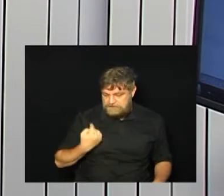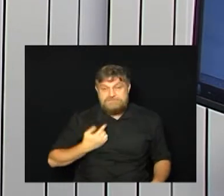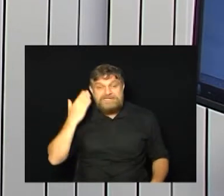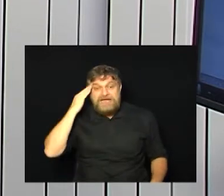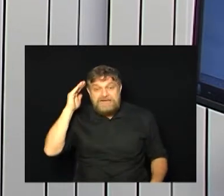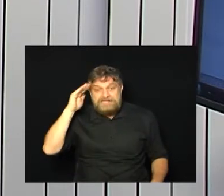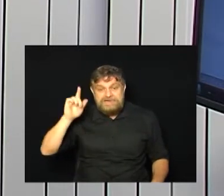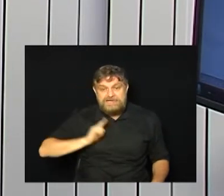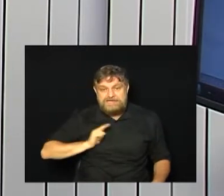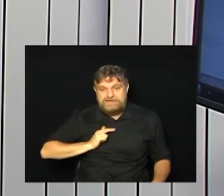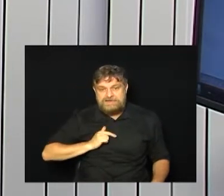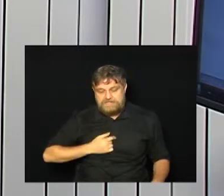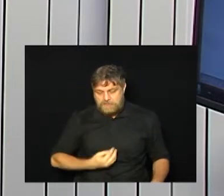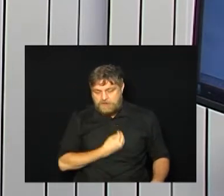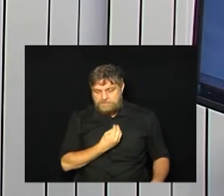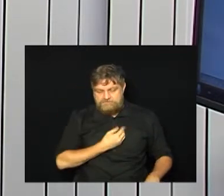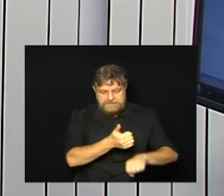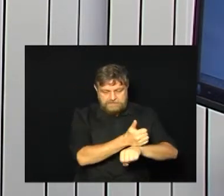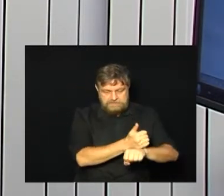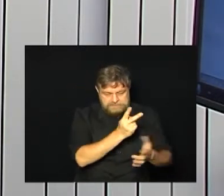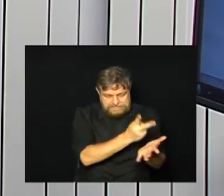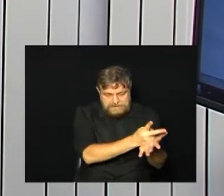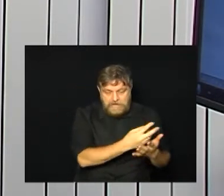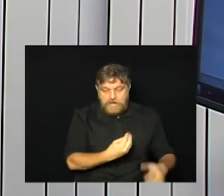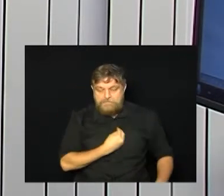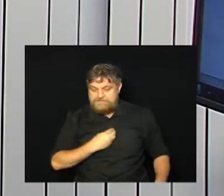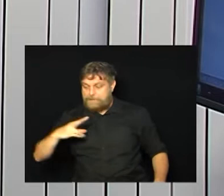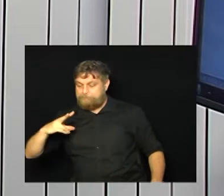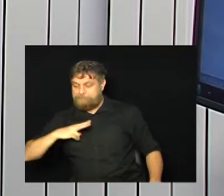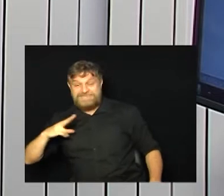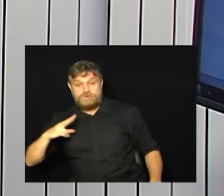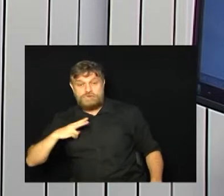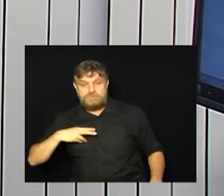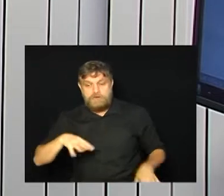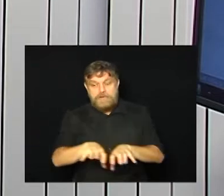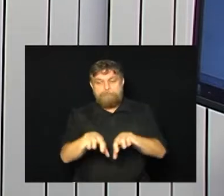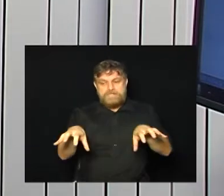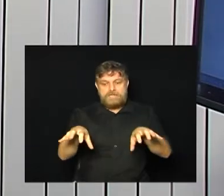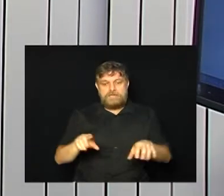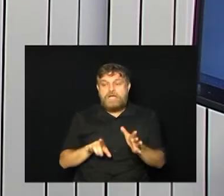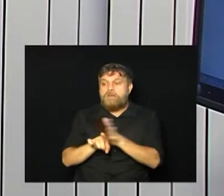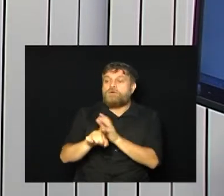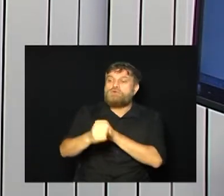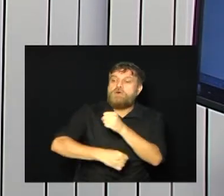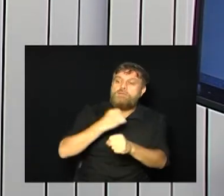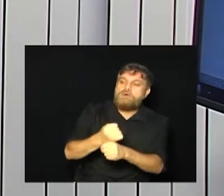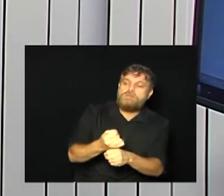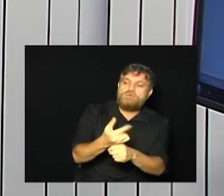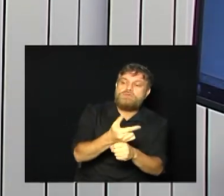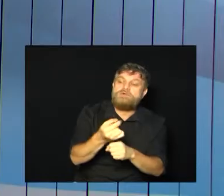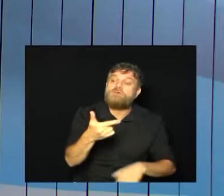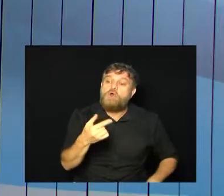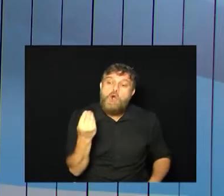que existe uma vida fora da profissão. Para este ano de 2022, como é que você enxerga este olhar?